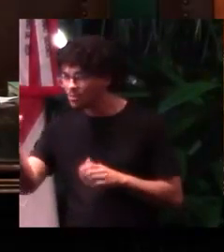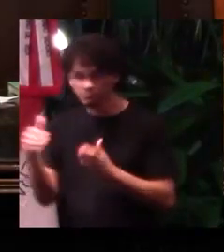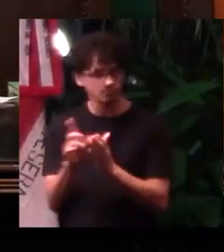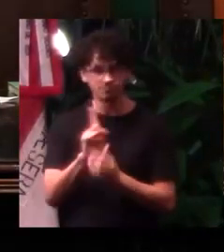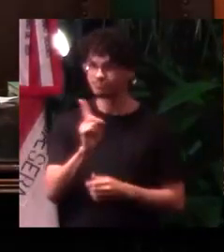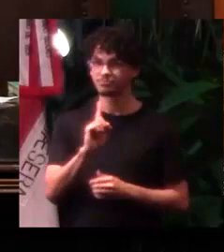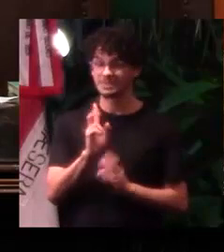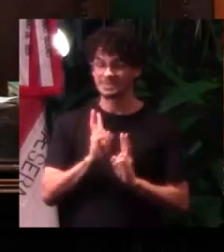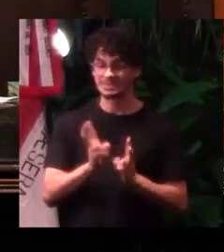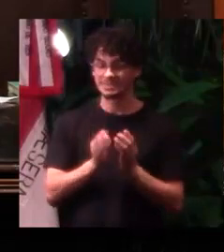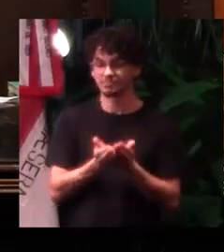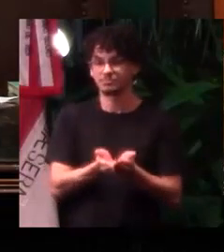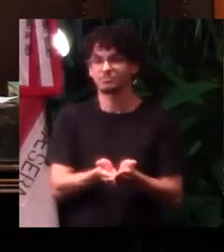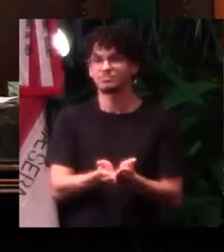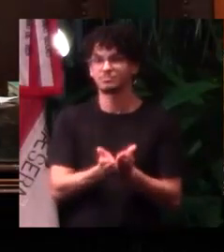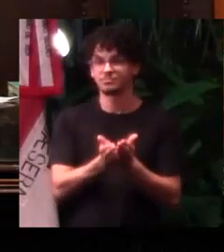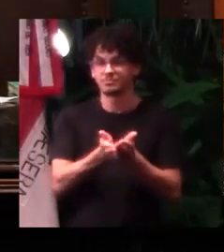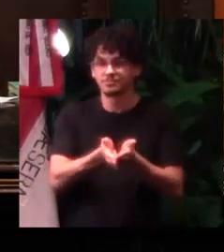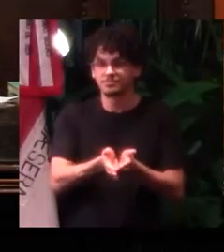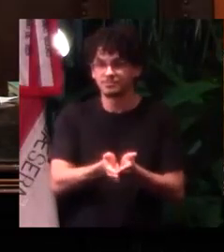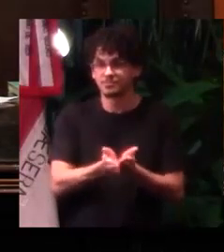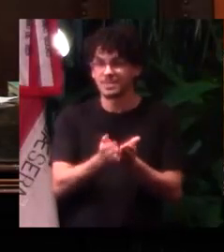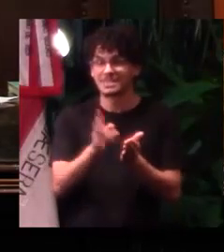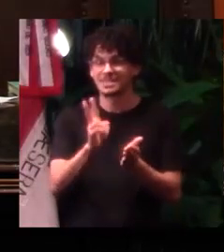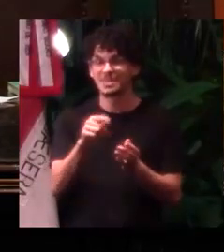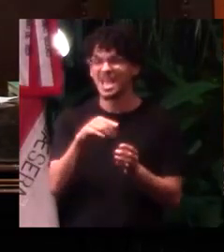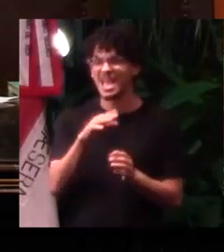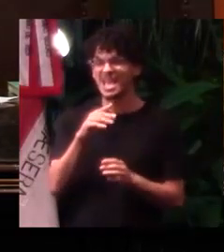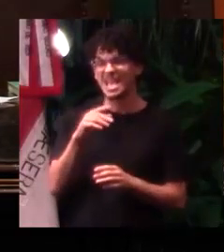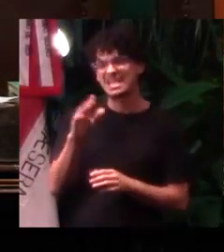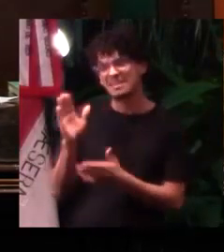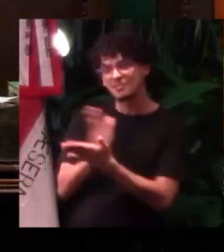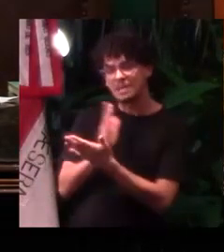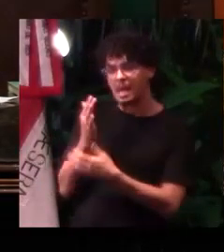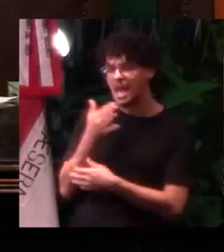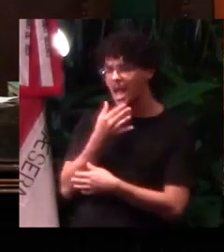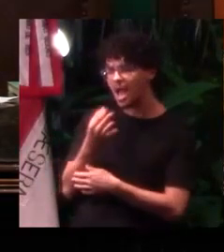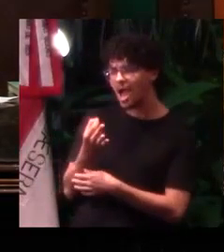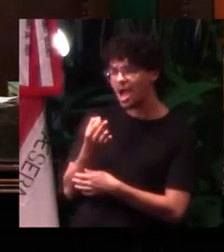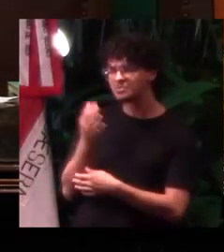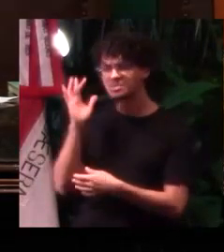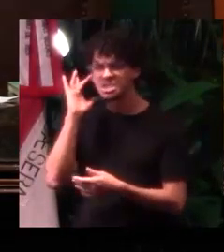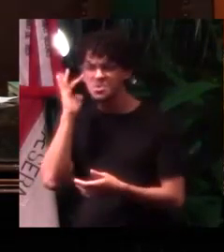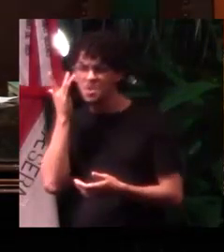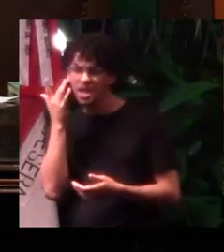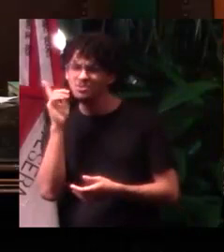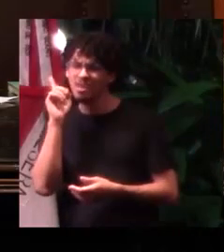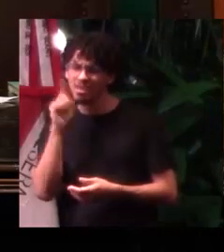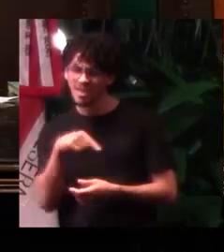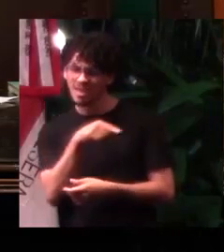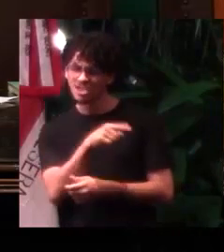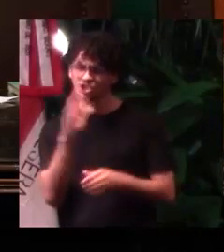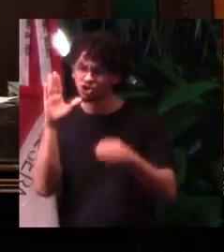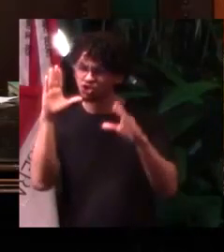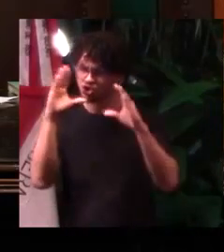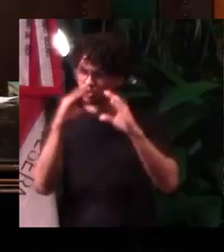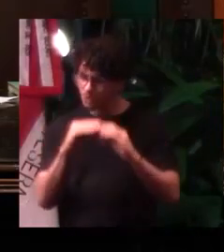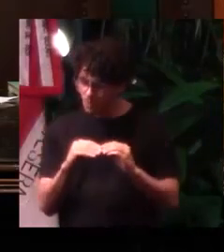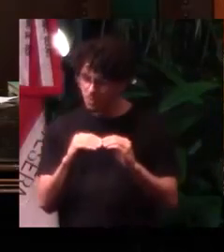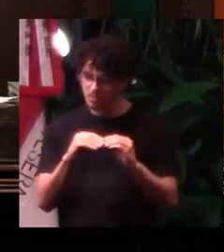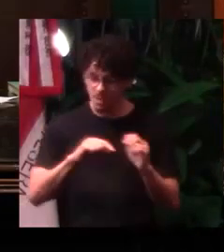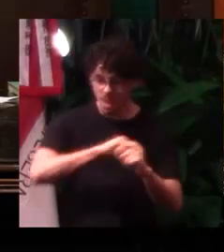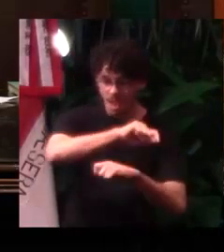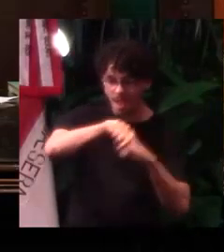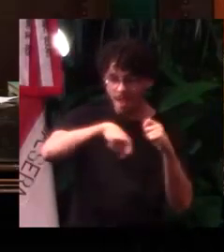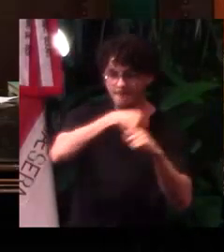dia, eles achavam que ele à noite amarrava a canoa em alguma árvore, em algum lugar, mas sabia-se